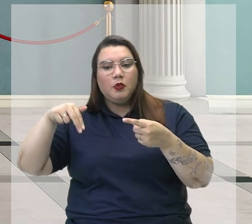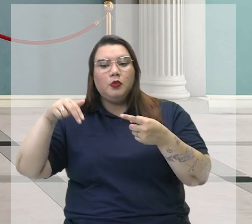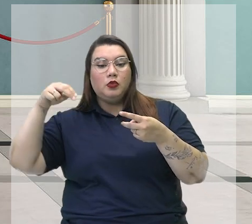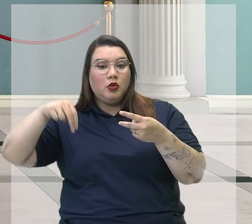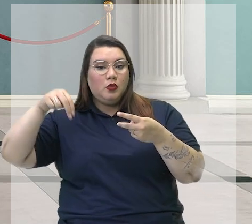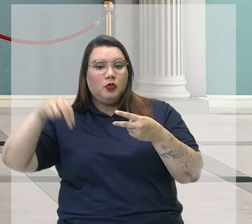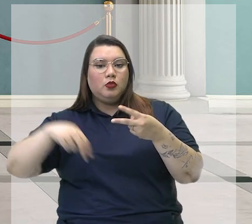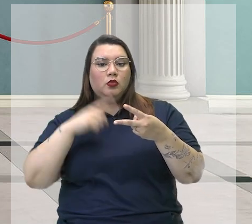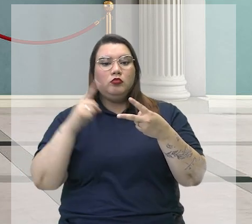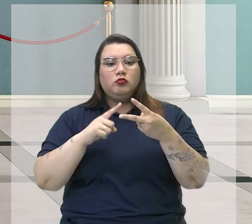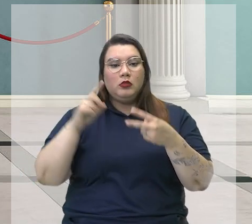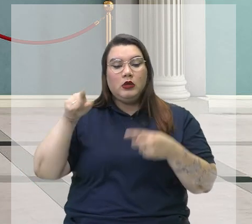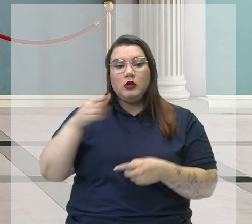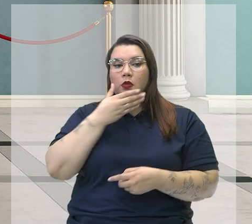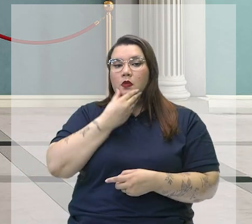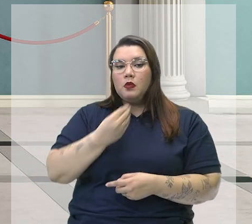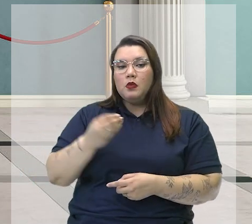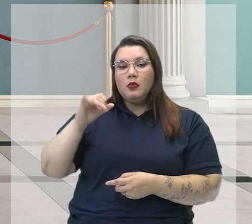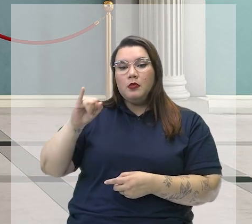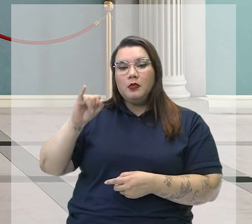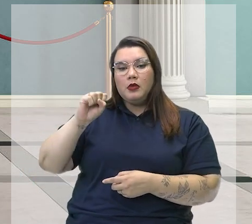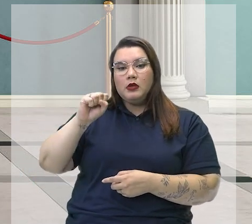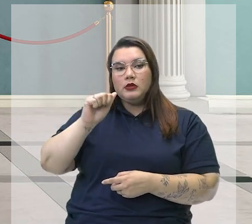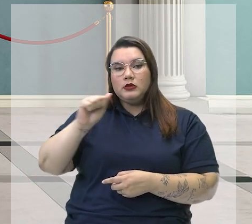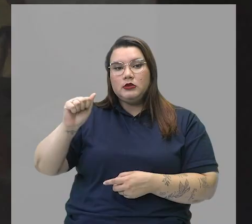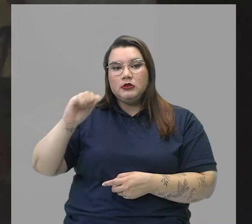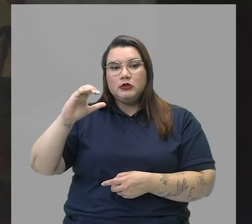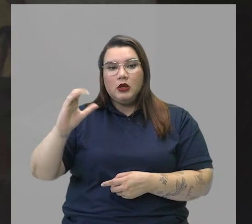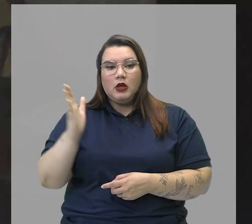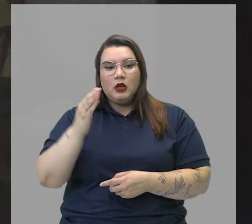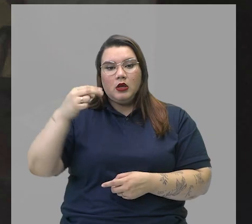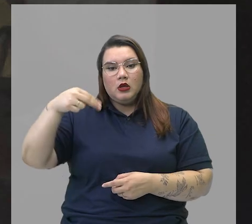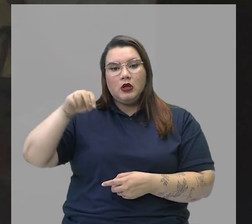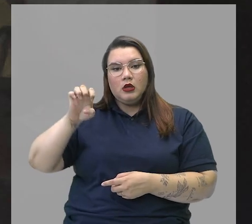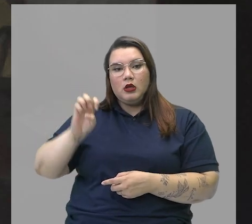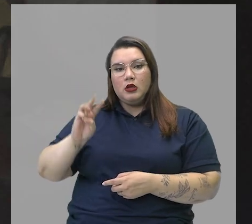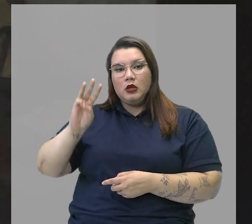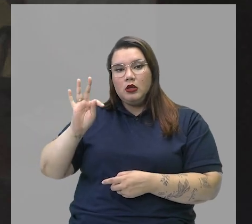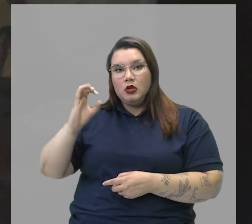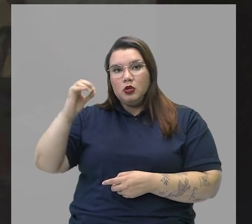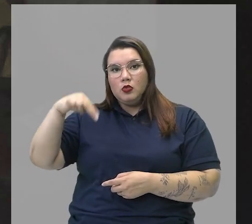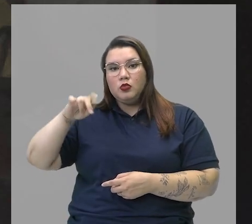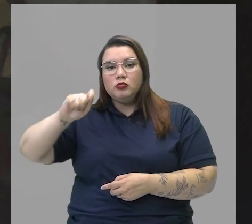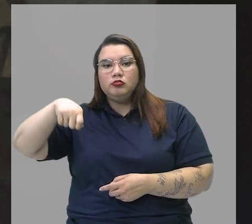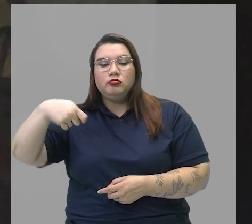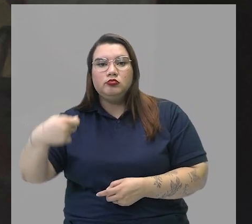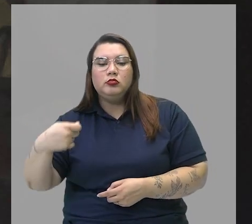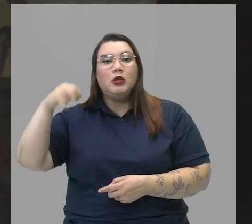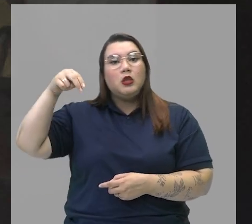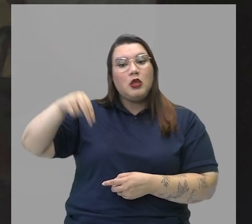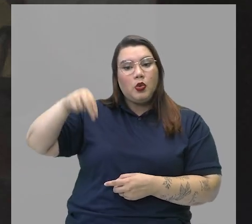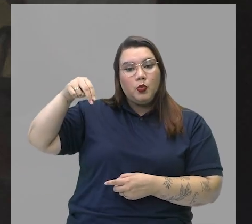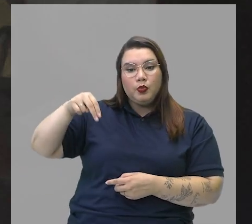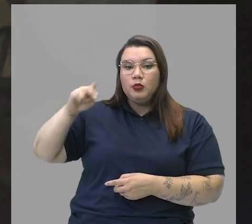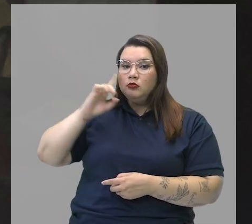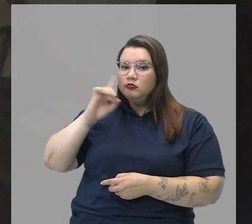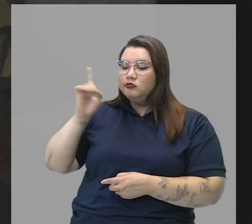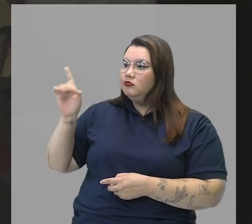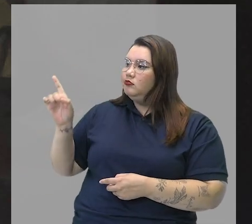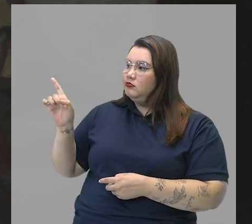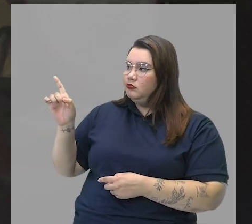base nisso, Isaac Newton, o nosso primeiro cientista, olha que imagem